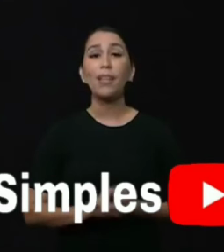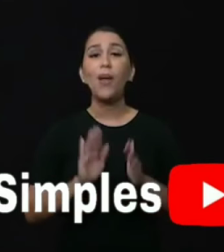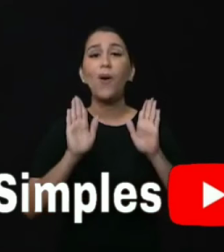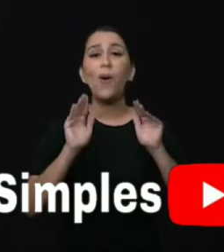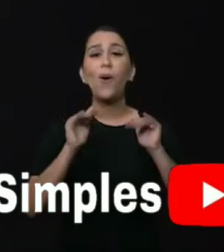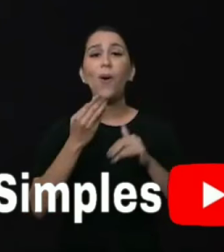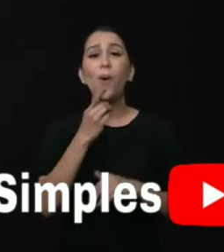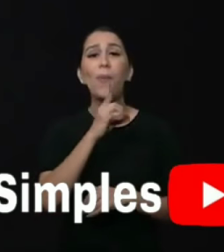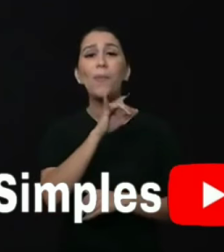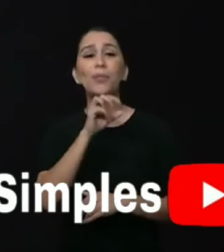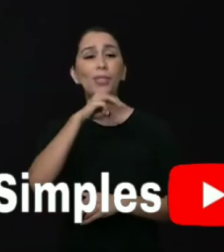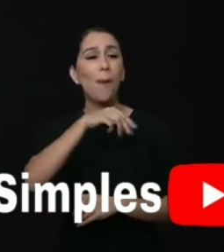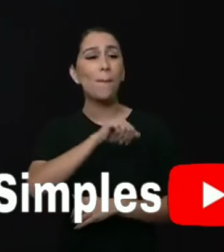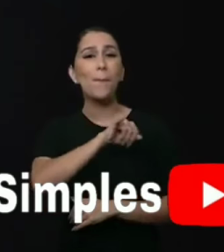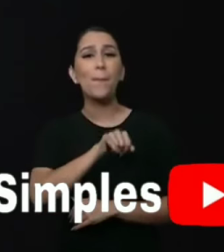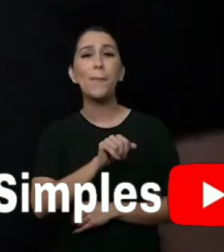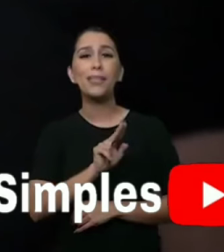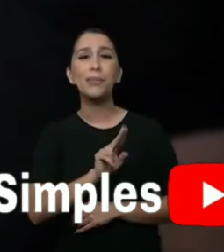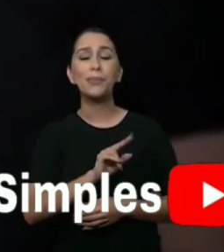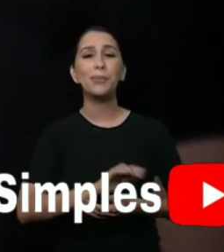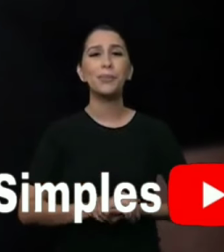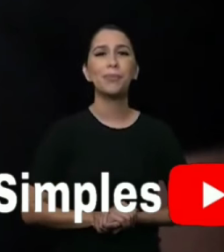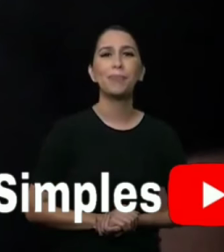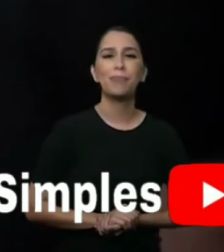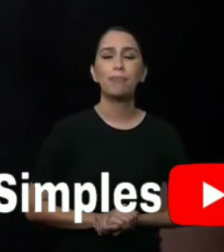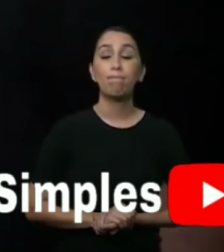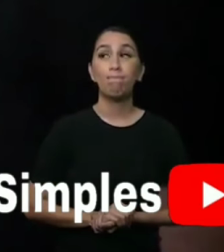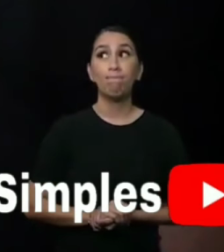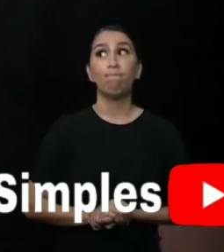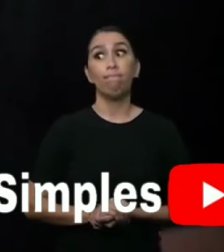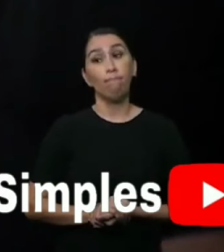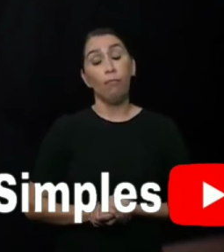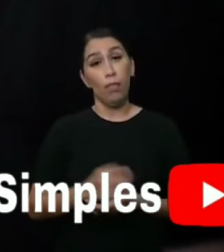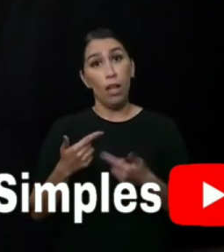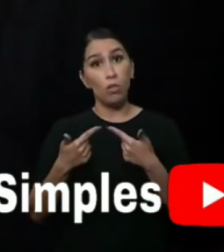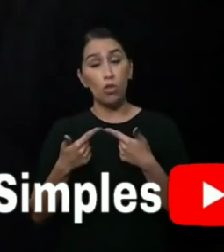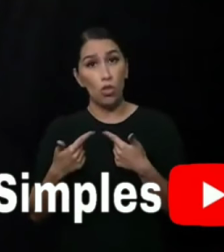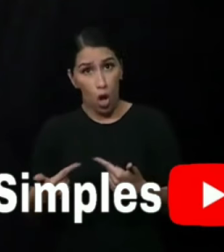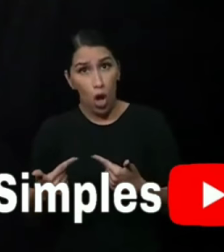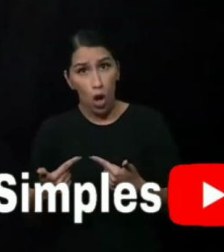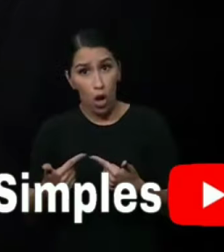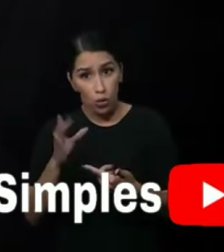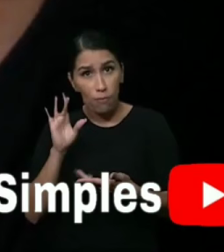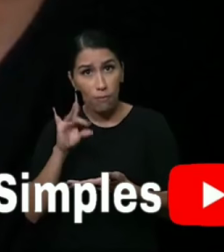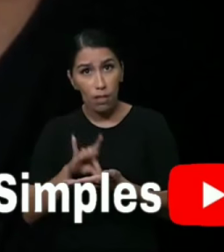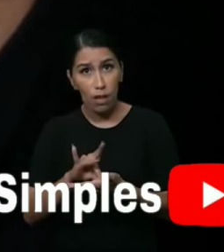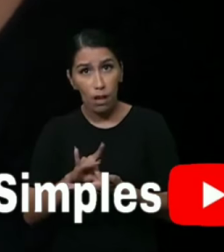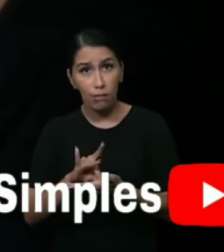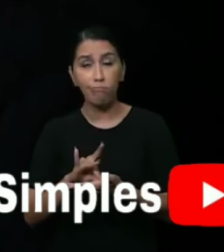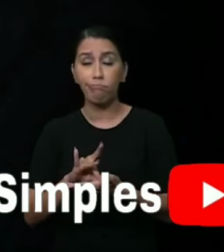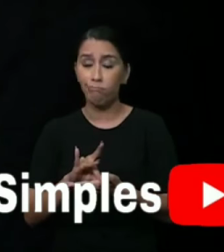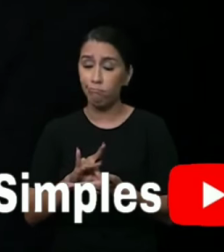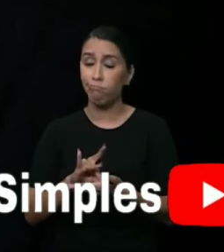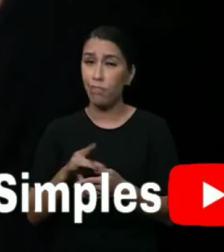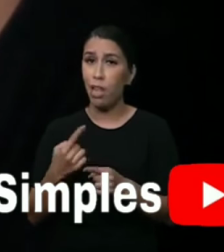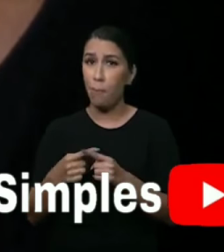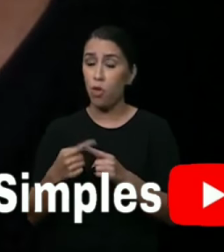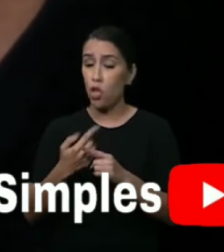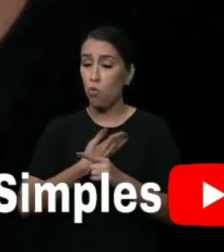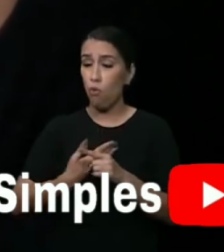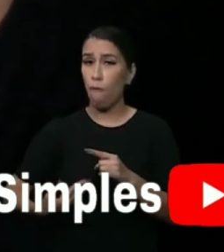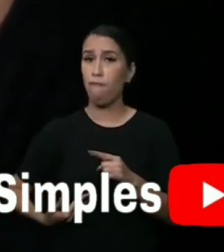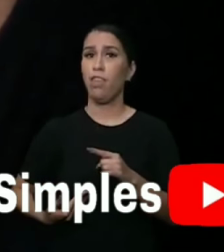Bom dia, Maju! A sorte foi o dinheiro de...